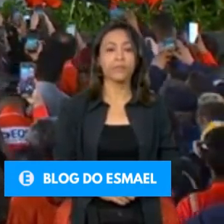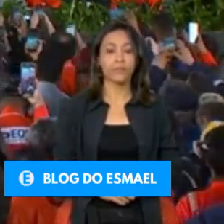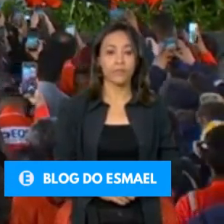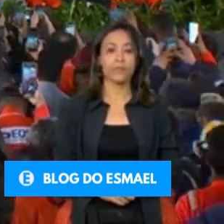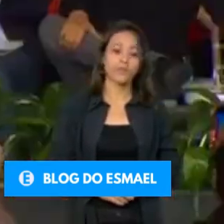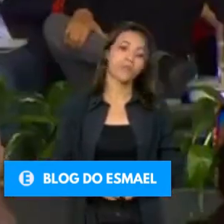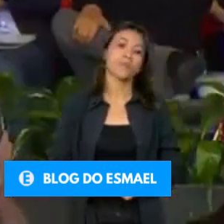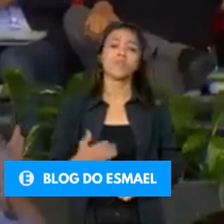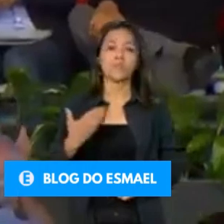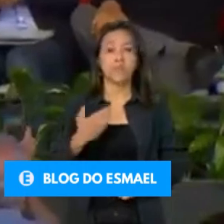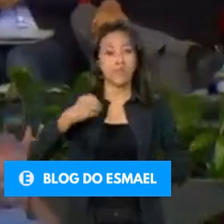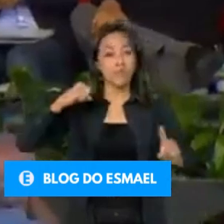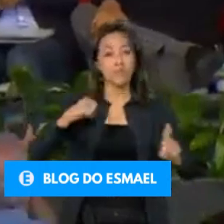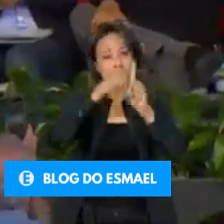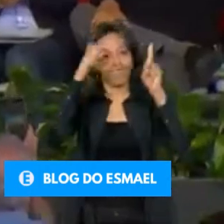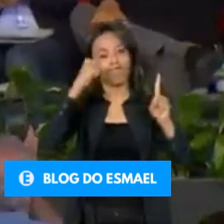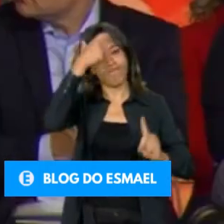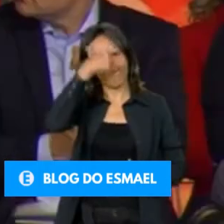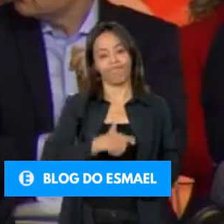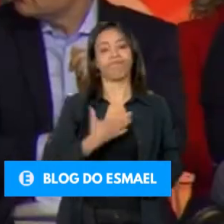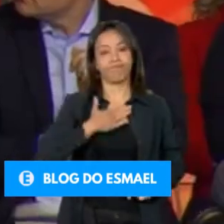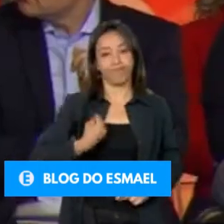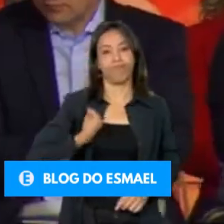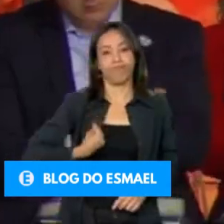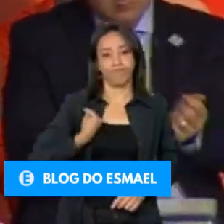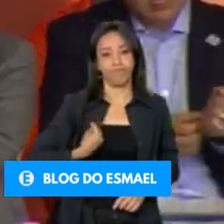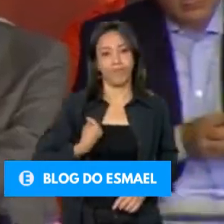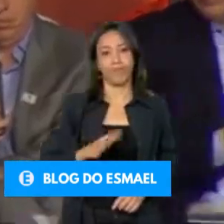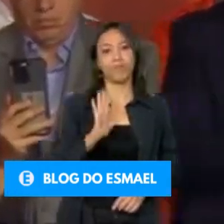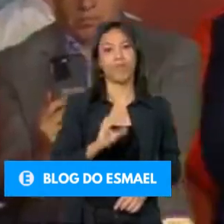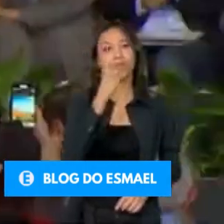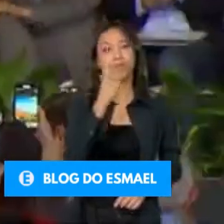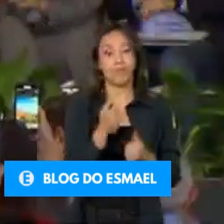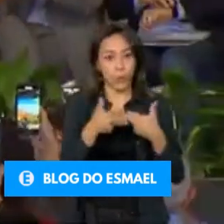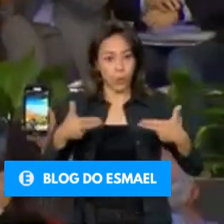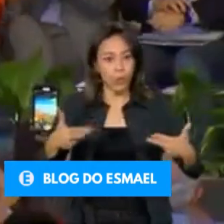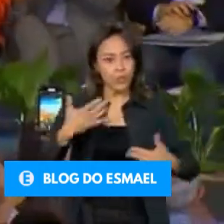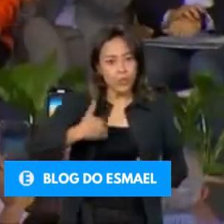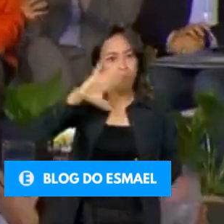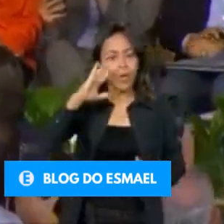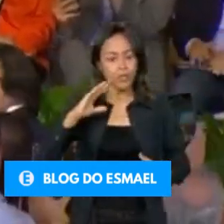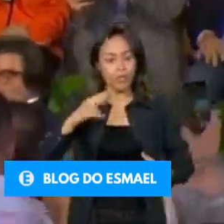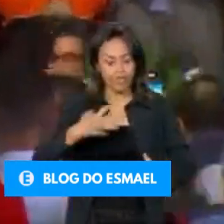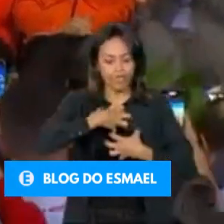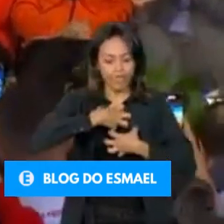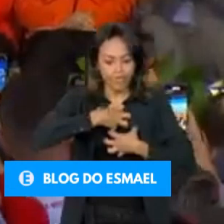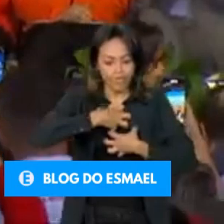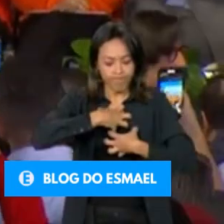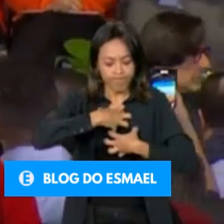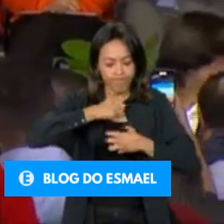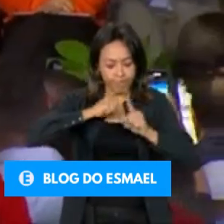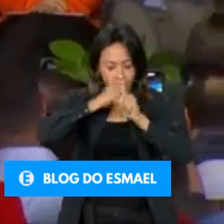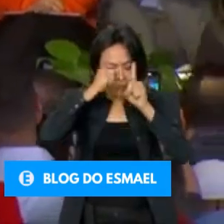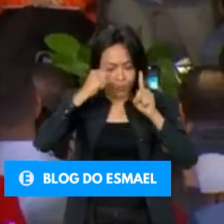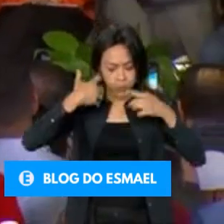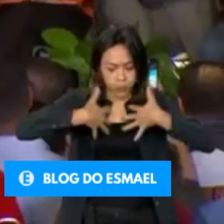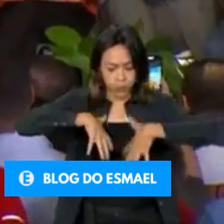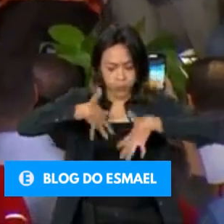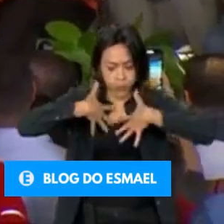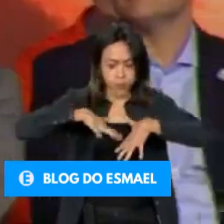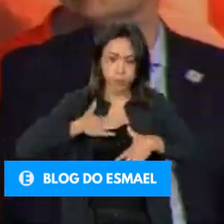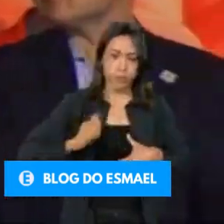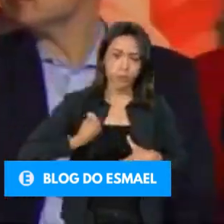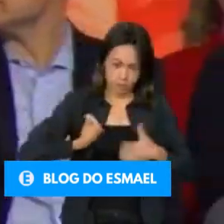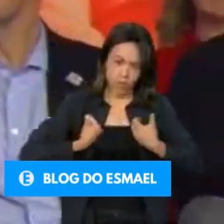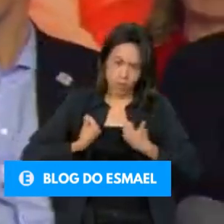Aquilo marcou a minha vida. Mas uma coisa que mais marcou a minha vida, e que eu quero dizer para vocês,